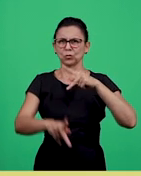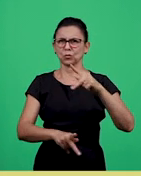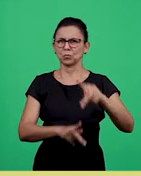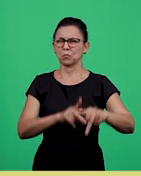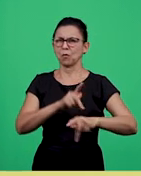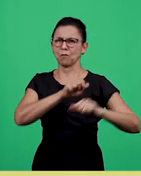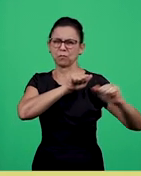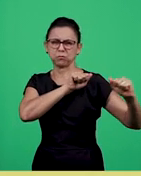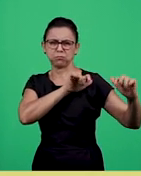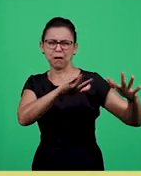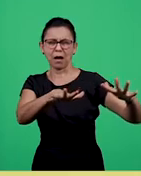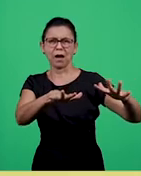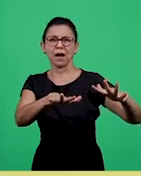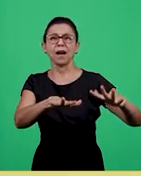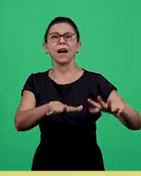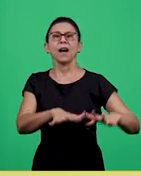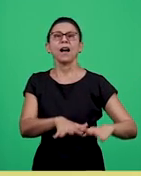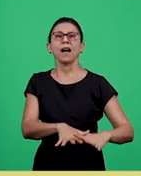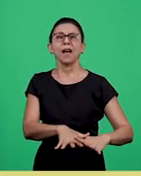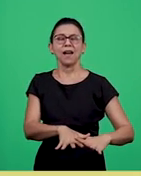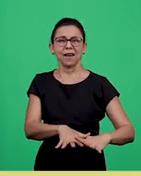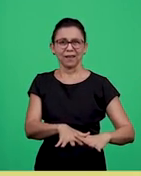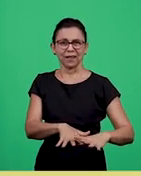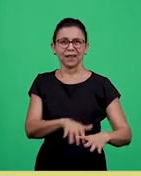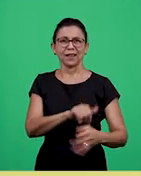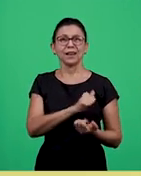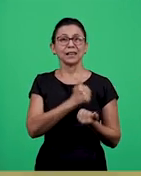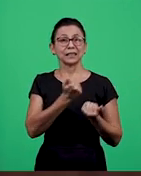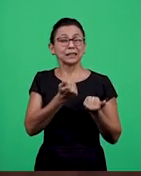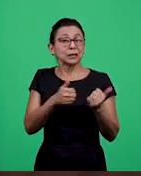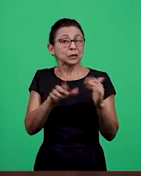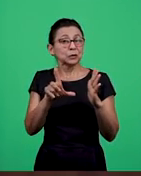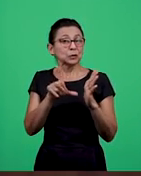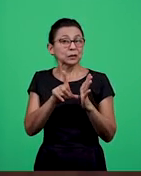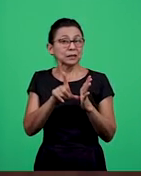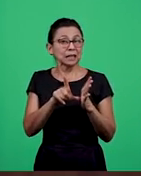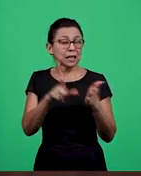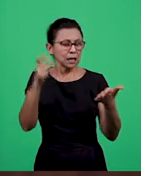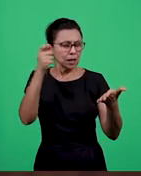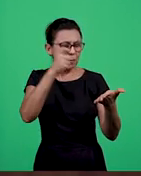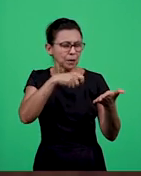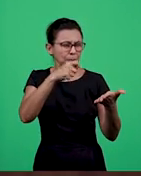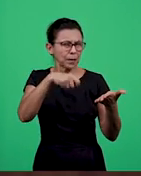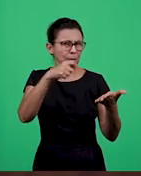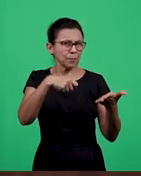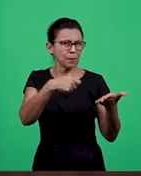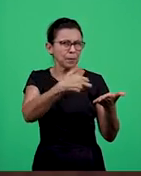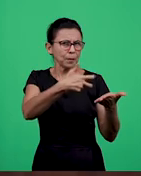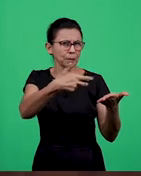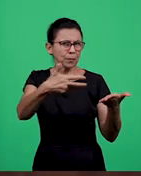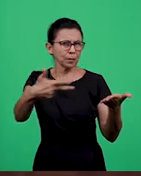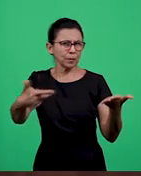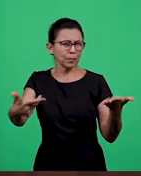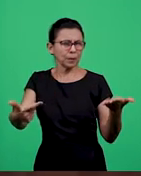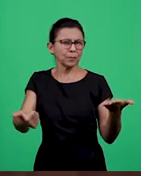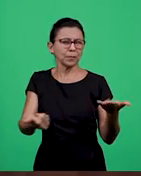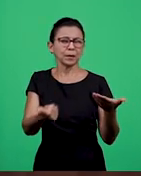havia descoberto. Lutero fez várias anotações e